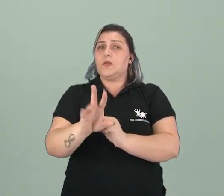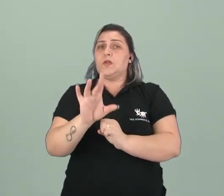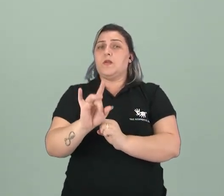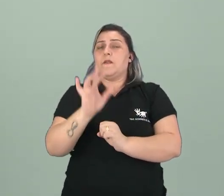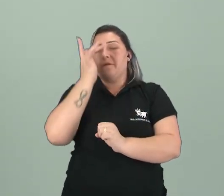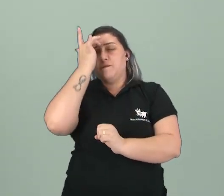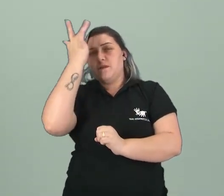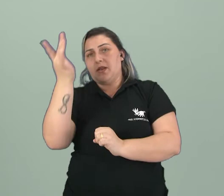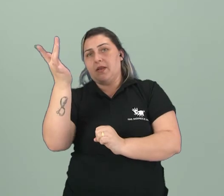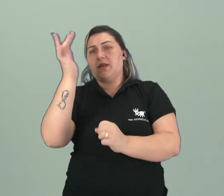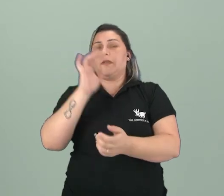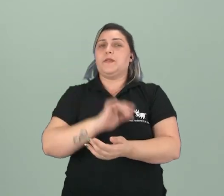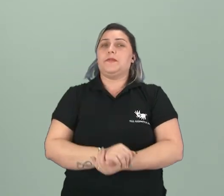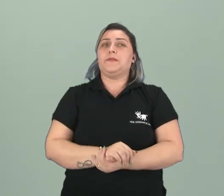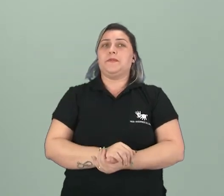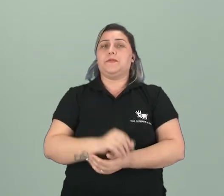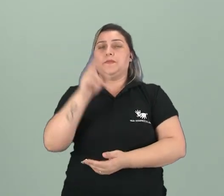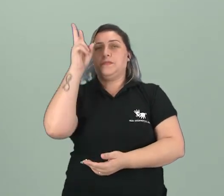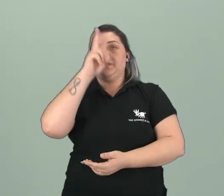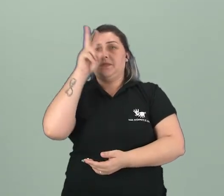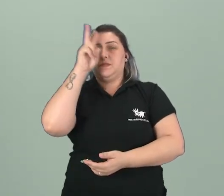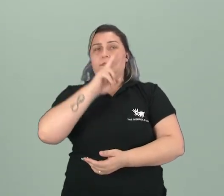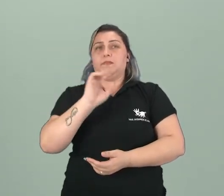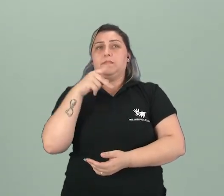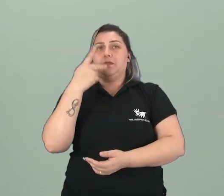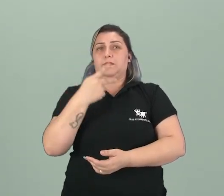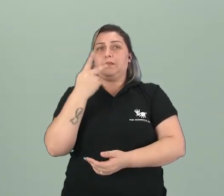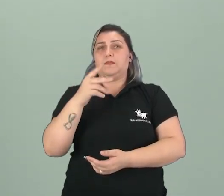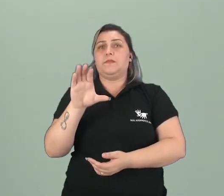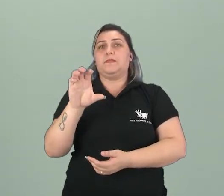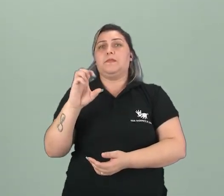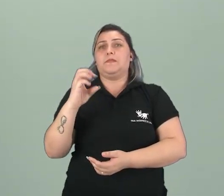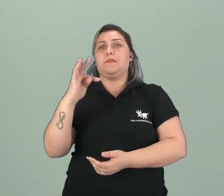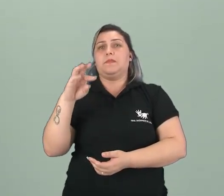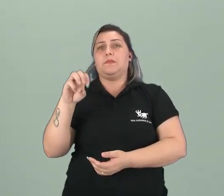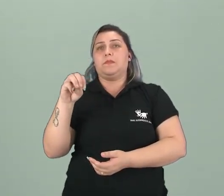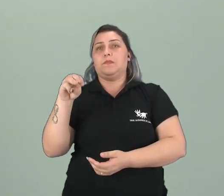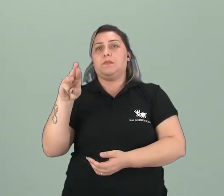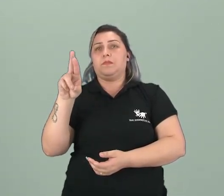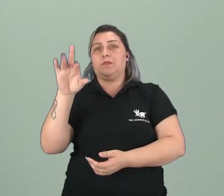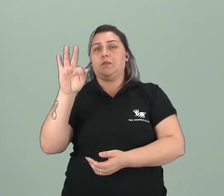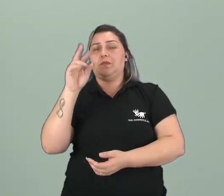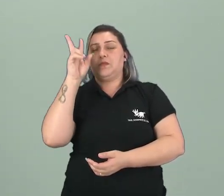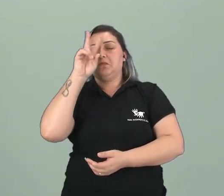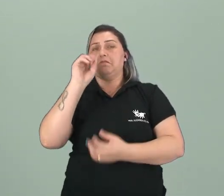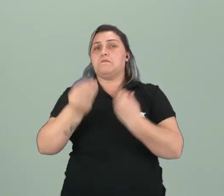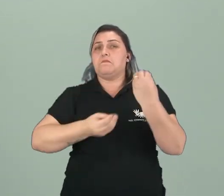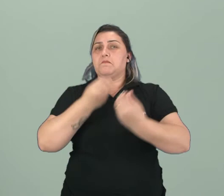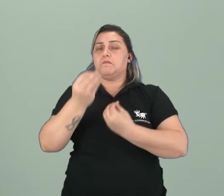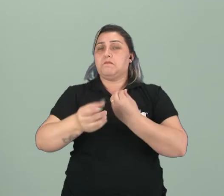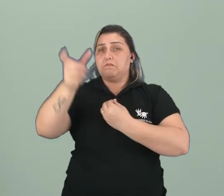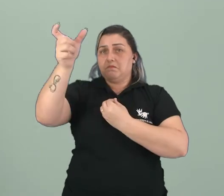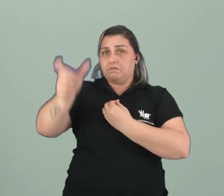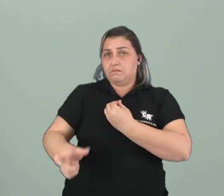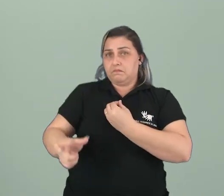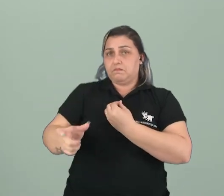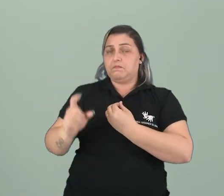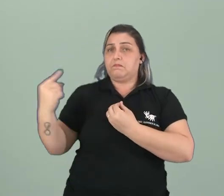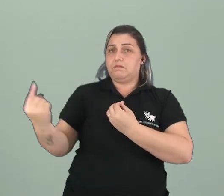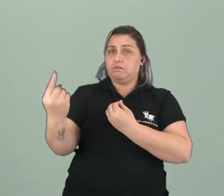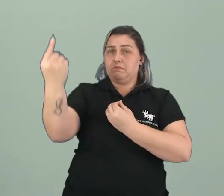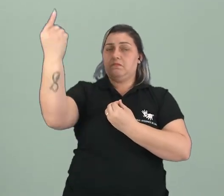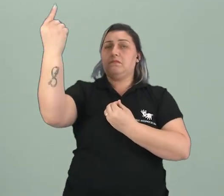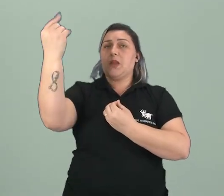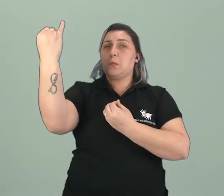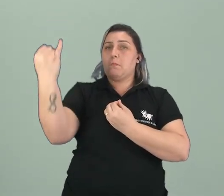muita facilidade, né? Lembra só, quando a gente fala do ectomorfo, a gente lembra como o indivíduo